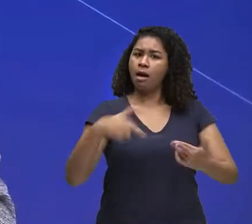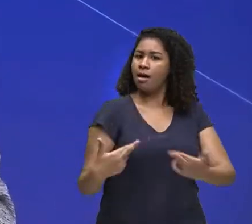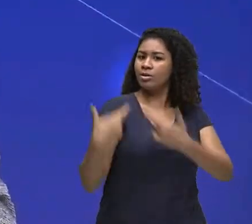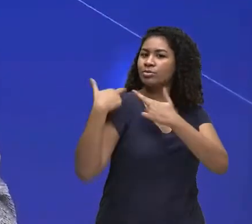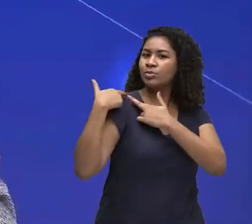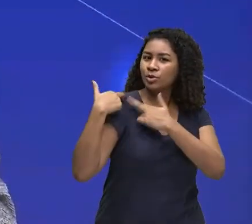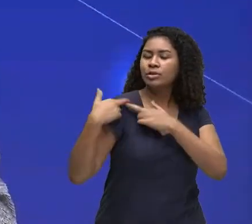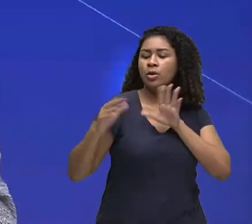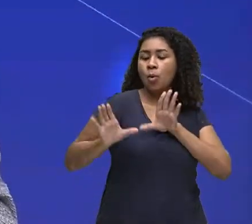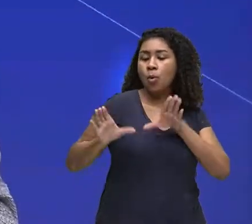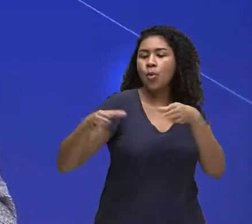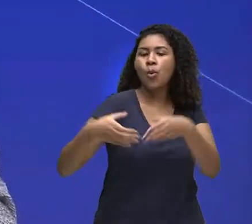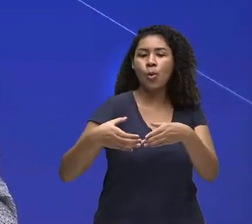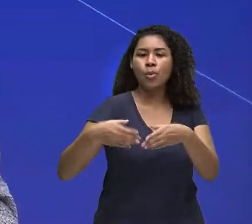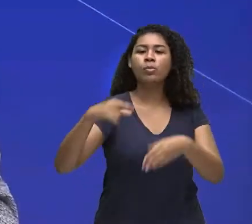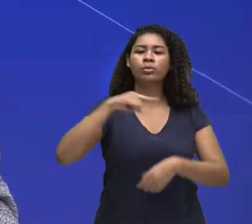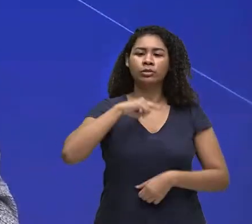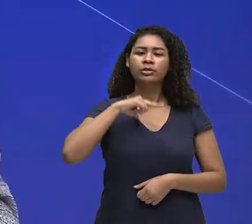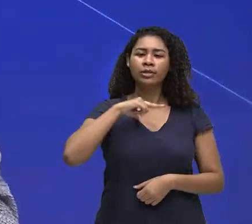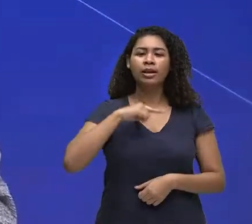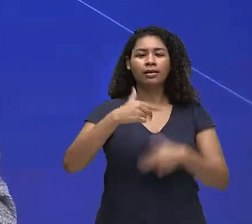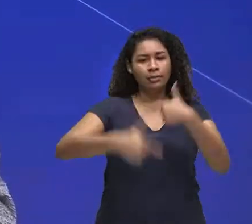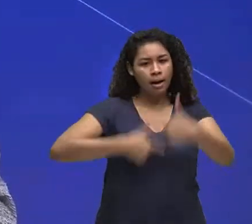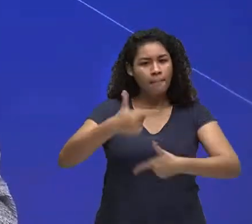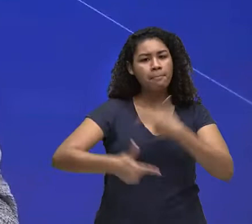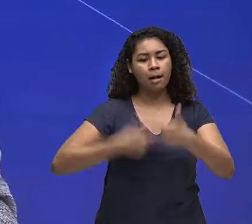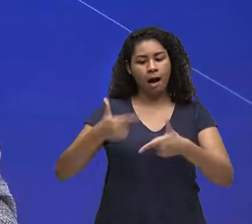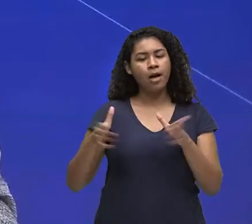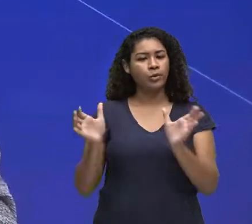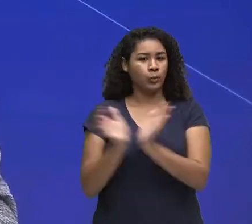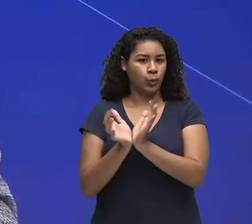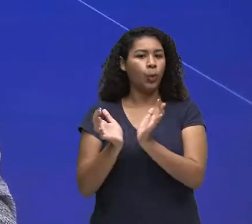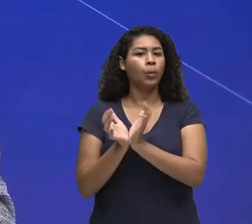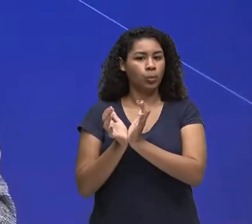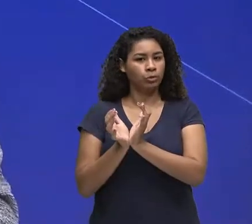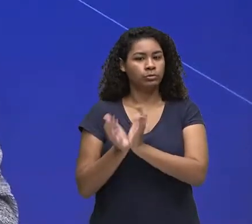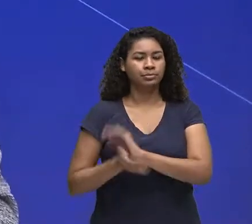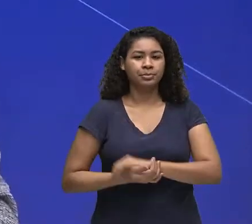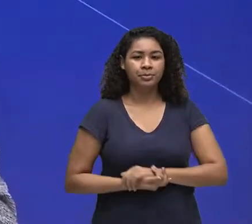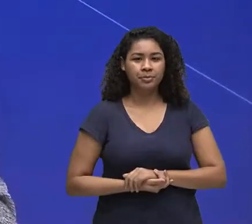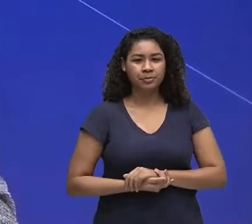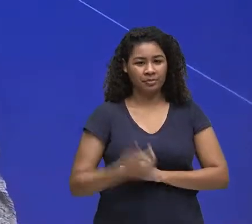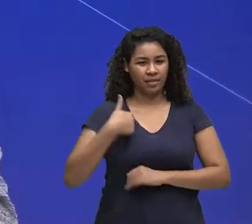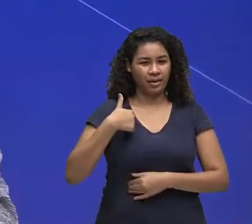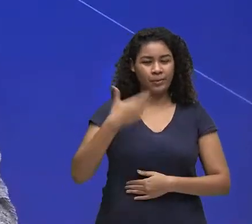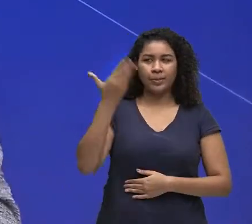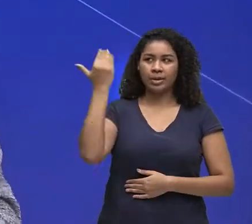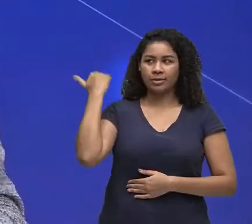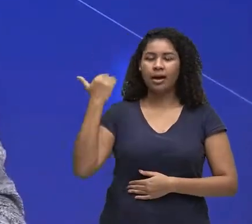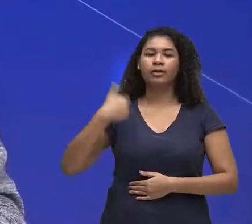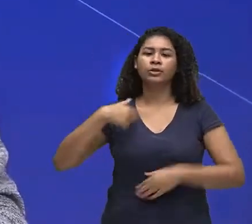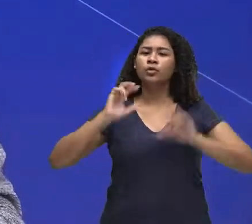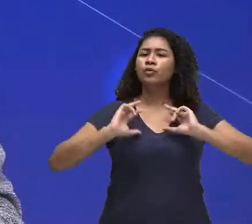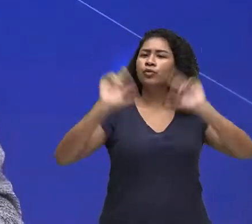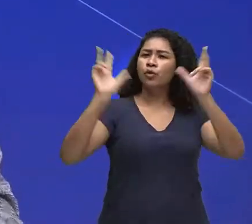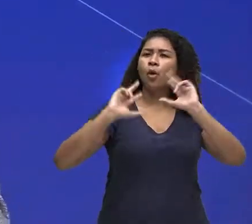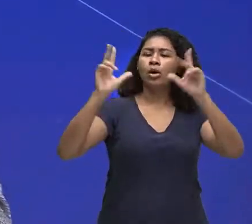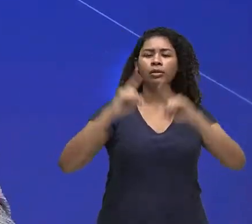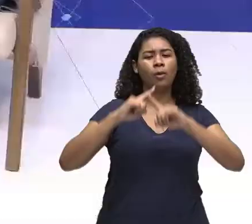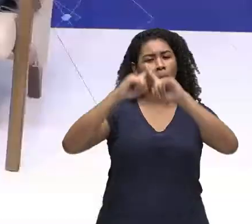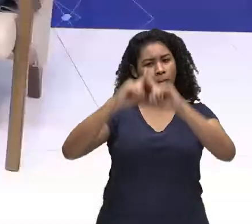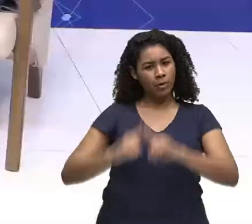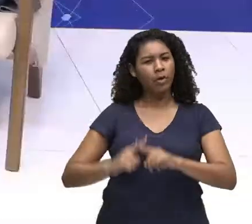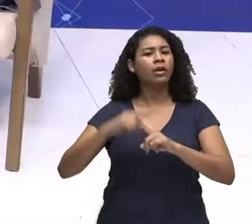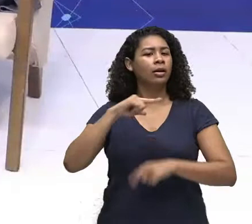responsabilidade coletiva também. Trabalho em equipe, um trabalho em grupo. Eu já joguei vôlei, disputei alguns campeonatos e a gente